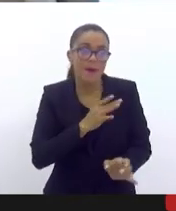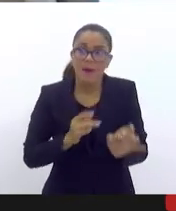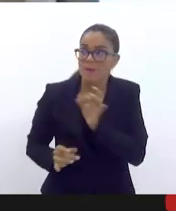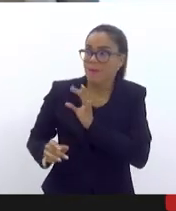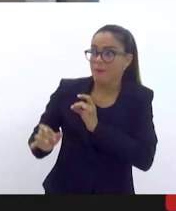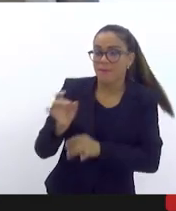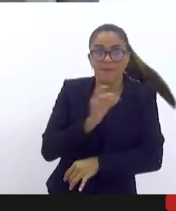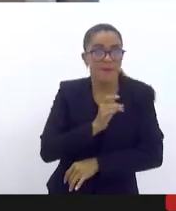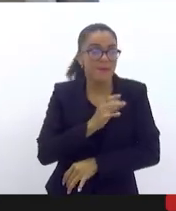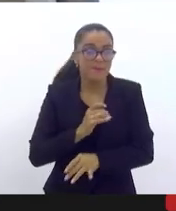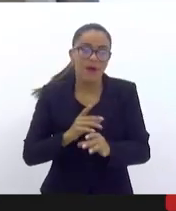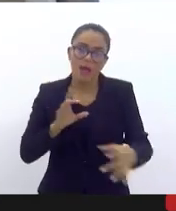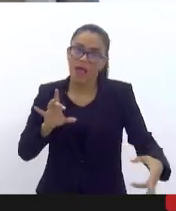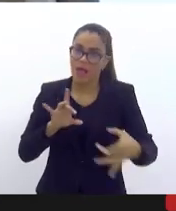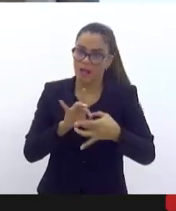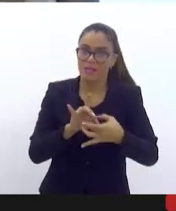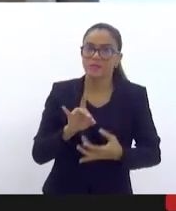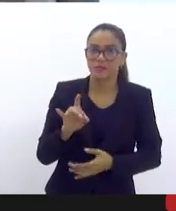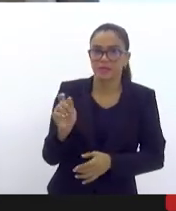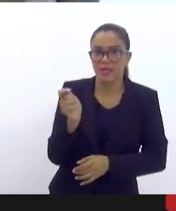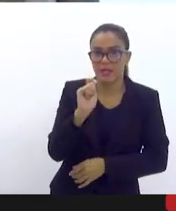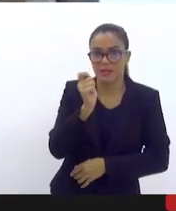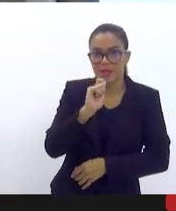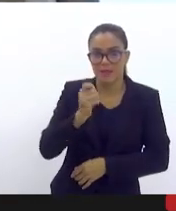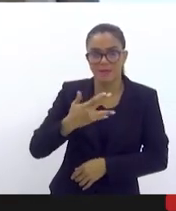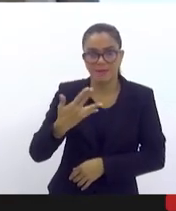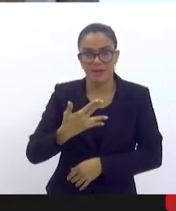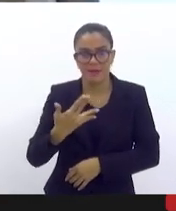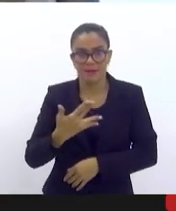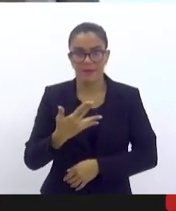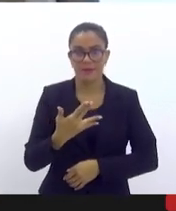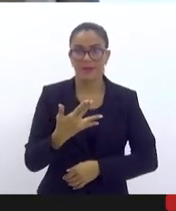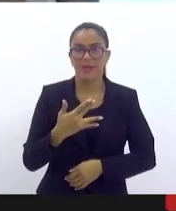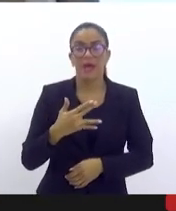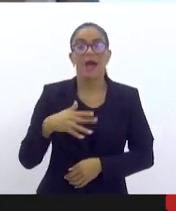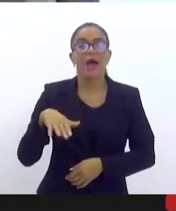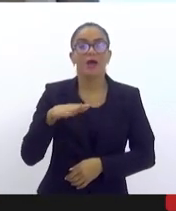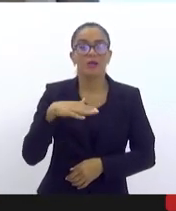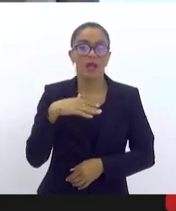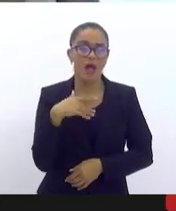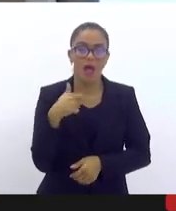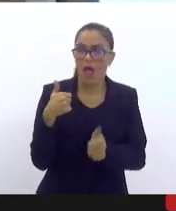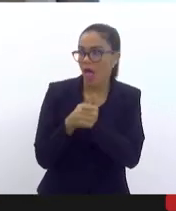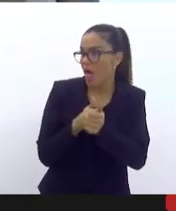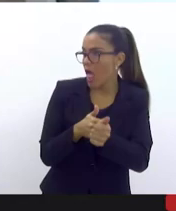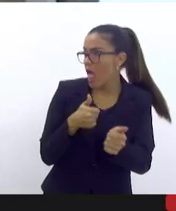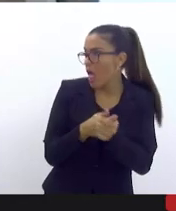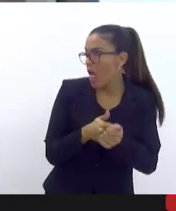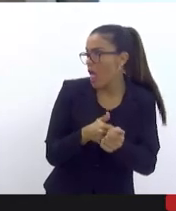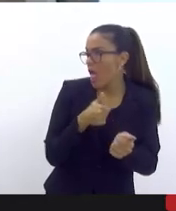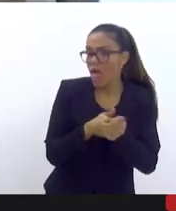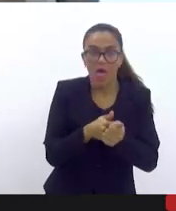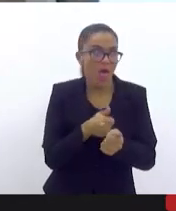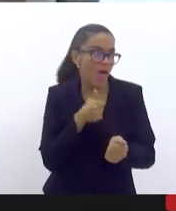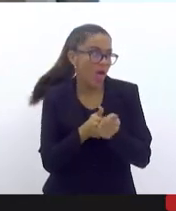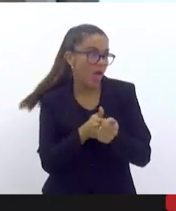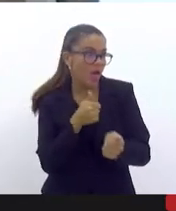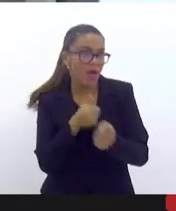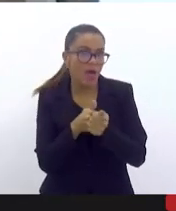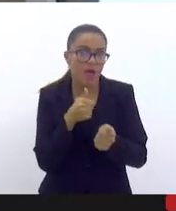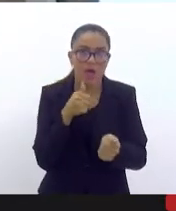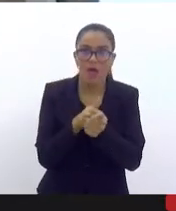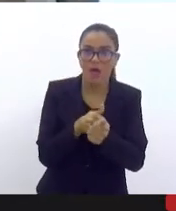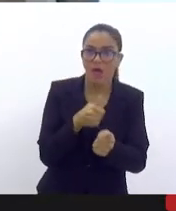muito relacionados da maconha a questão da Psicose especialmente em predispostos e